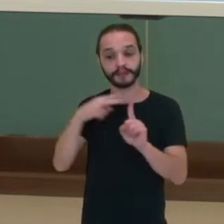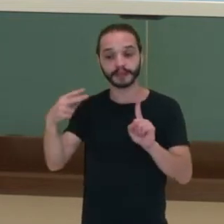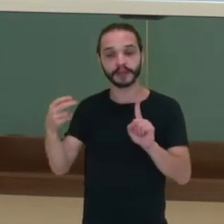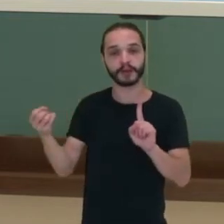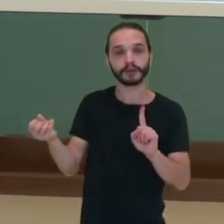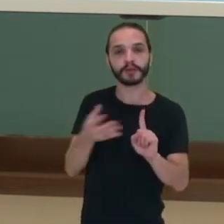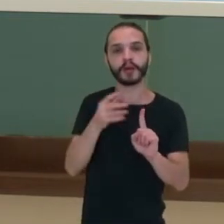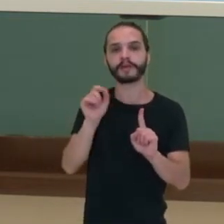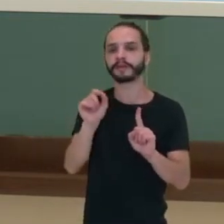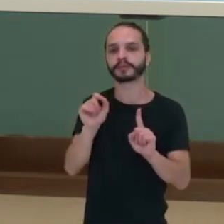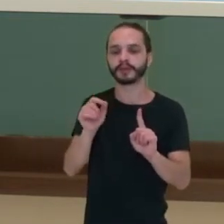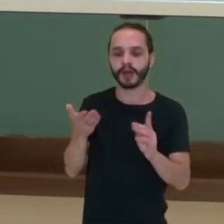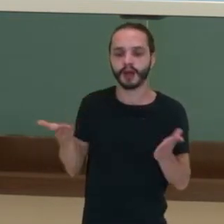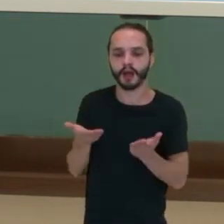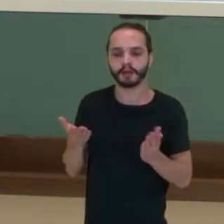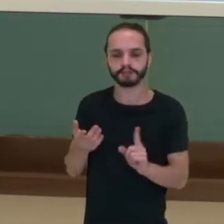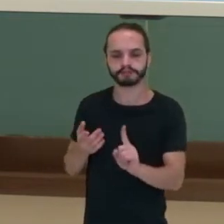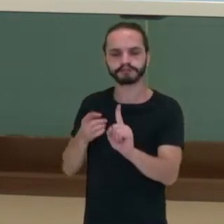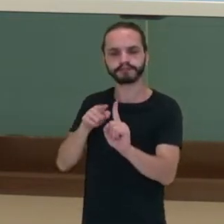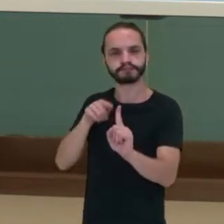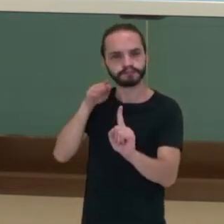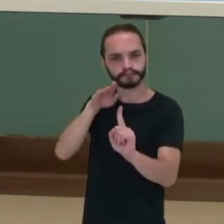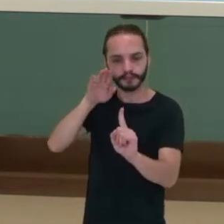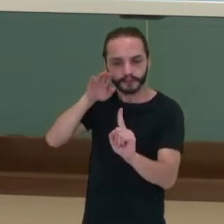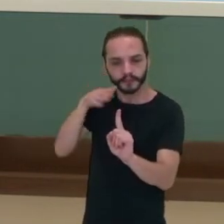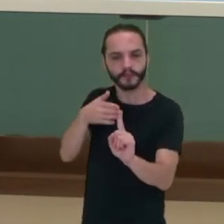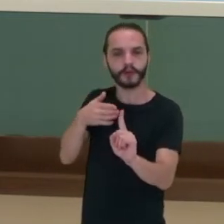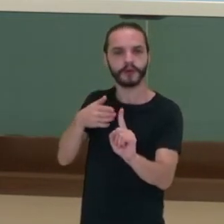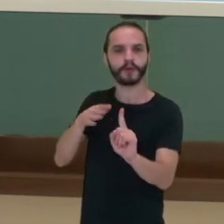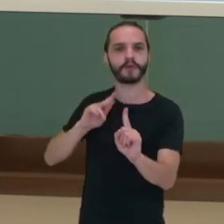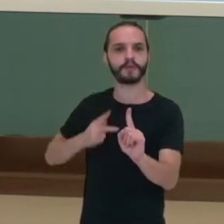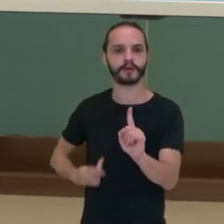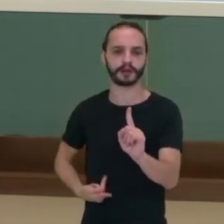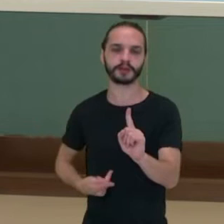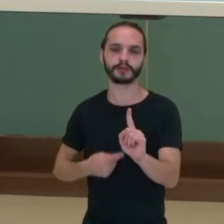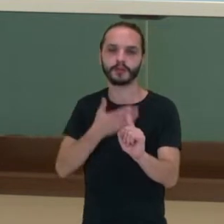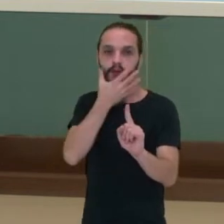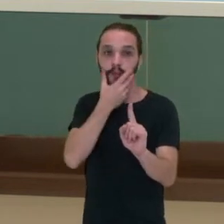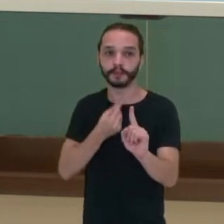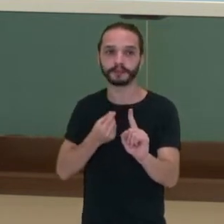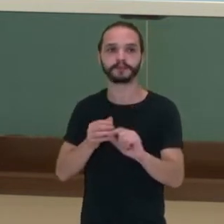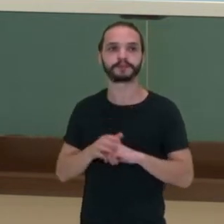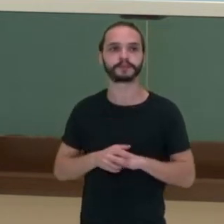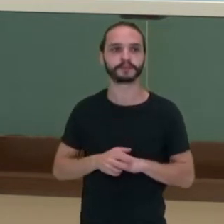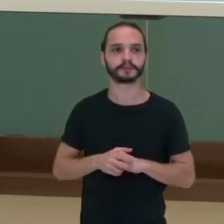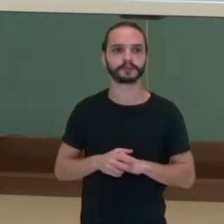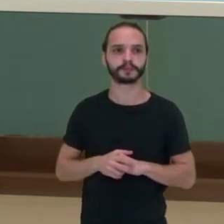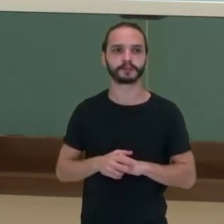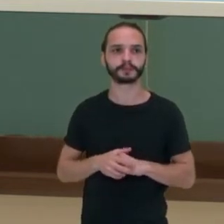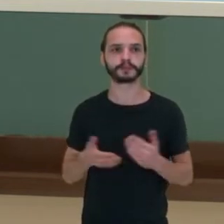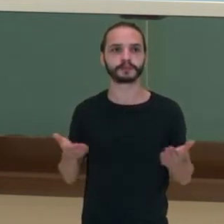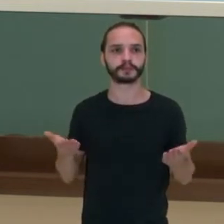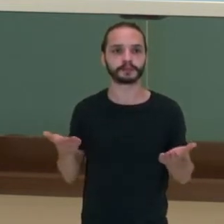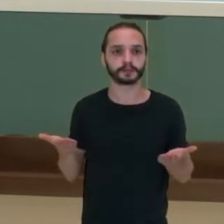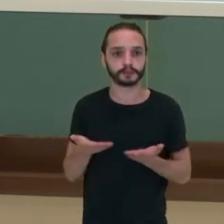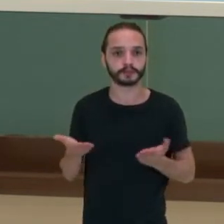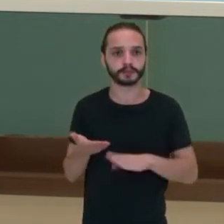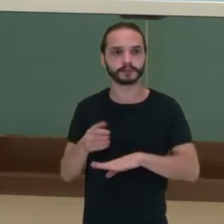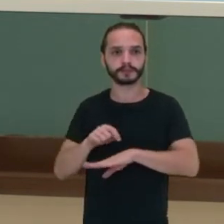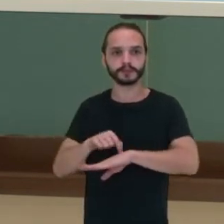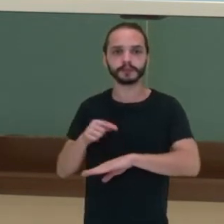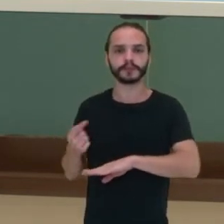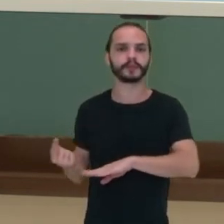você viria uma nova vida conscientemente, com teus saberes. Então o Renascimento do passado, considera agora como fonte de inspiração o modelo da